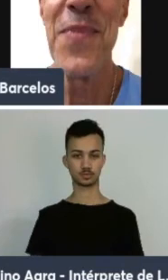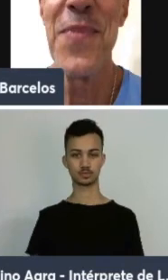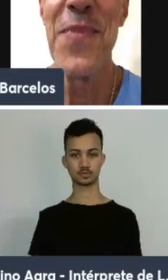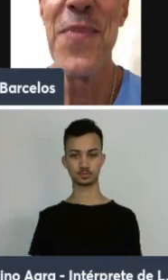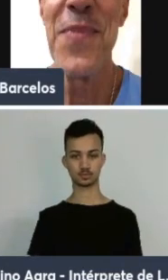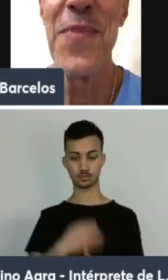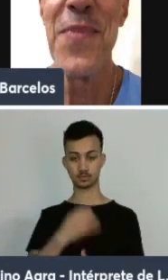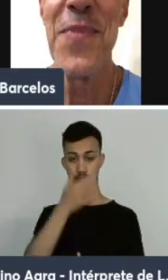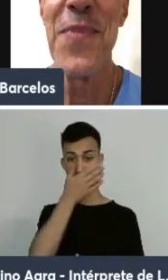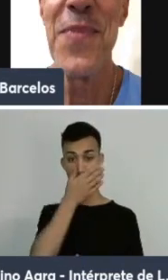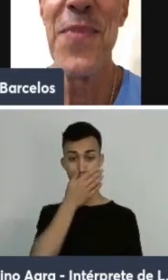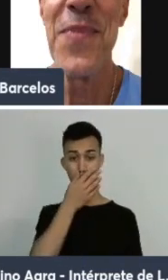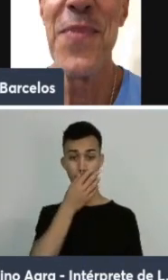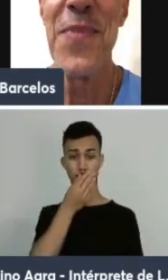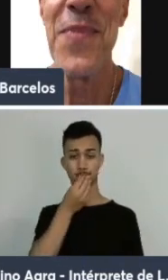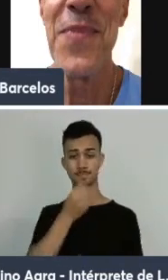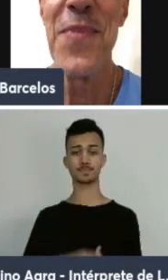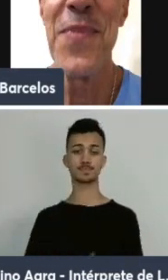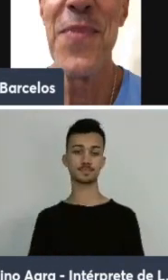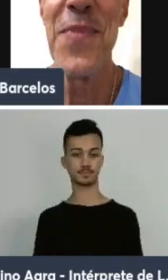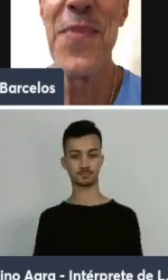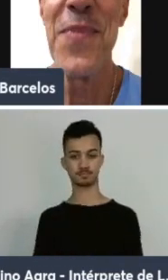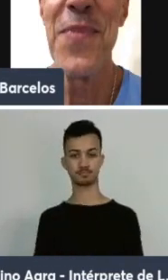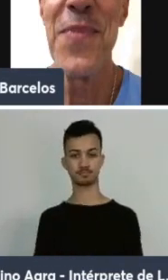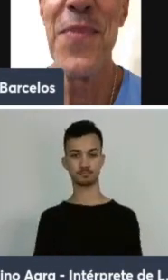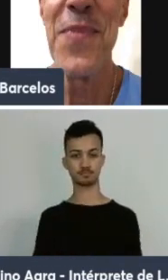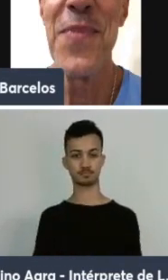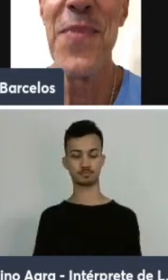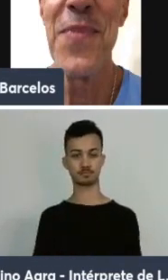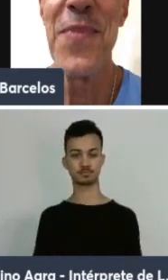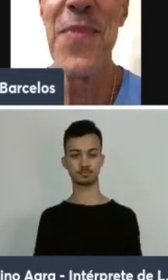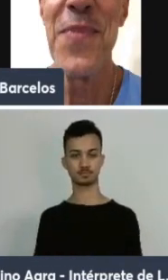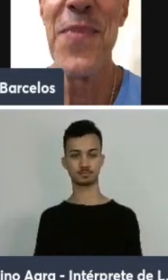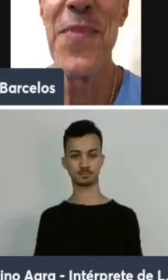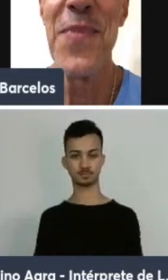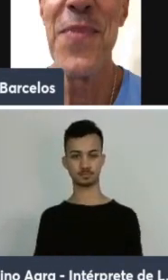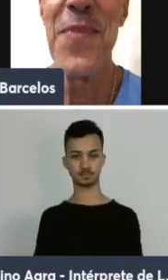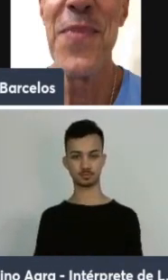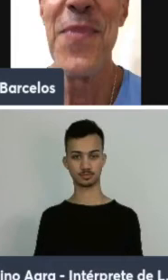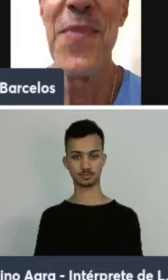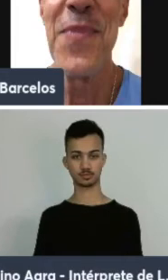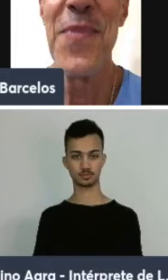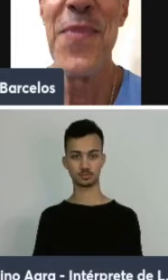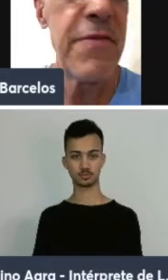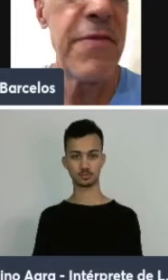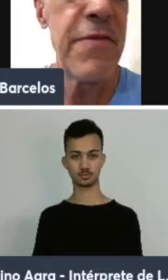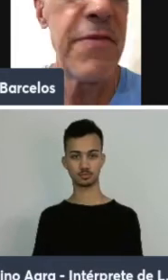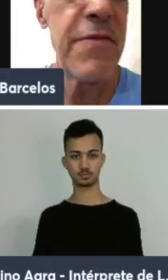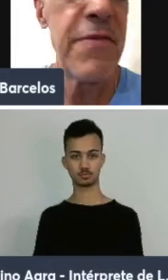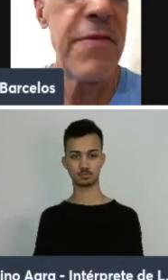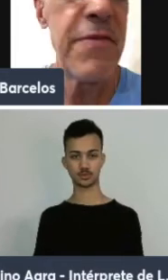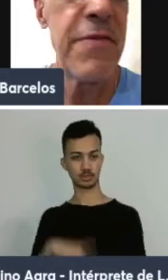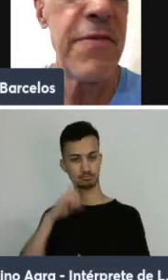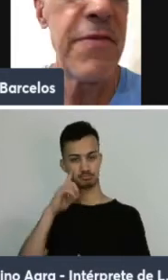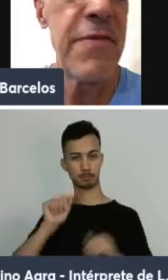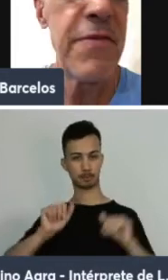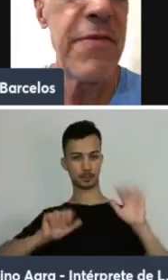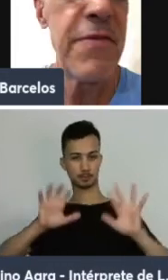tornando. Nunca lembro, ao contrário aí, que nós fomos primeiros levantados.